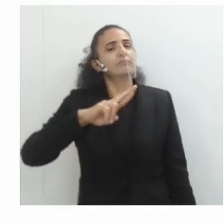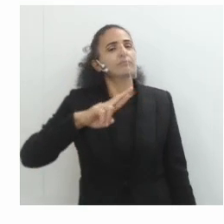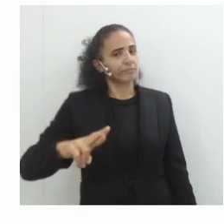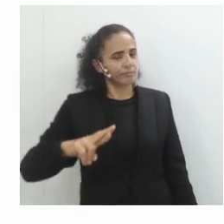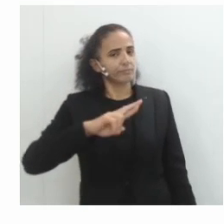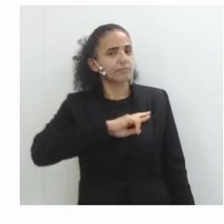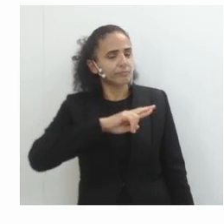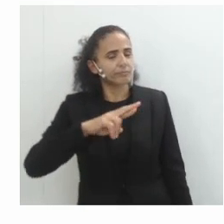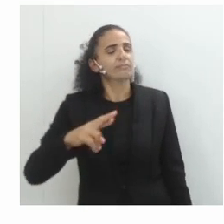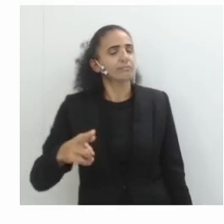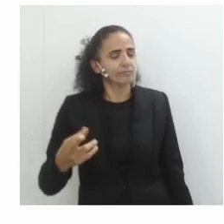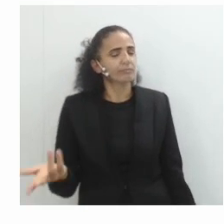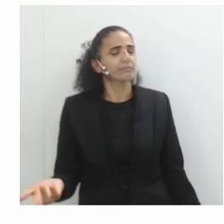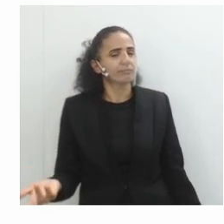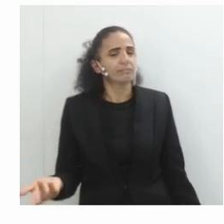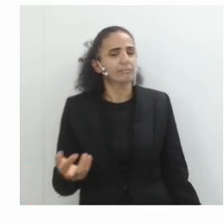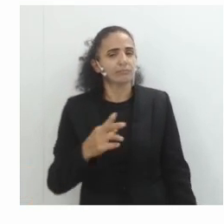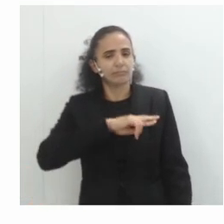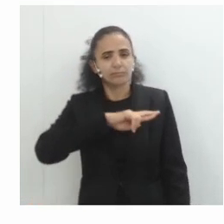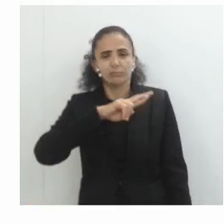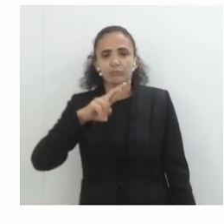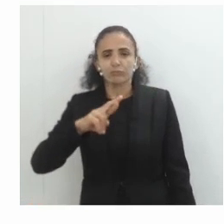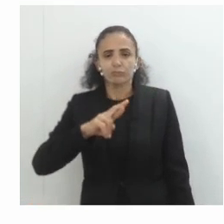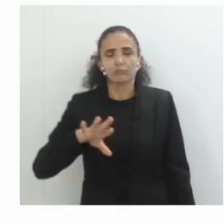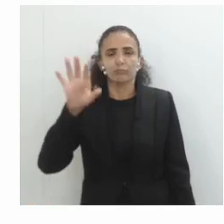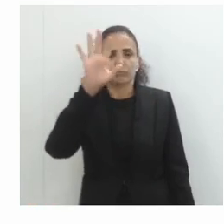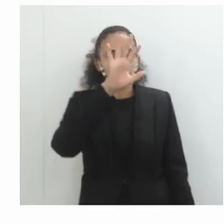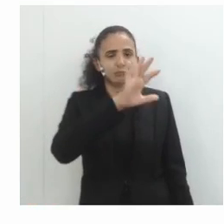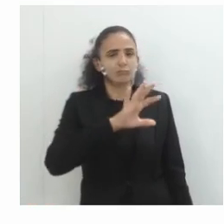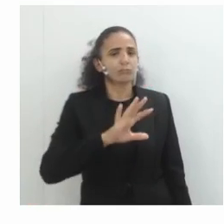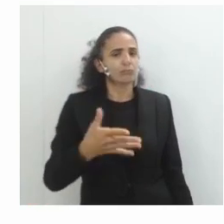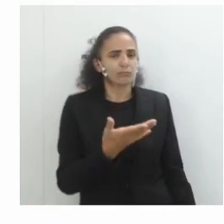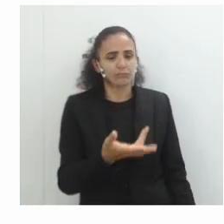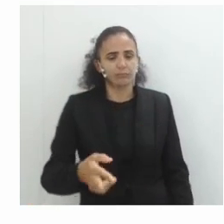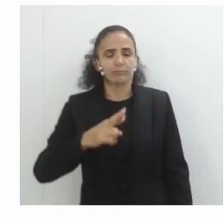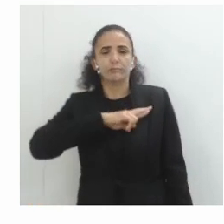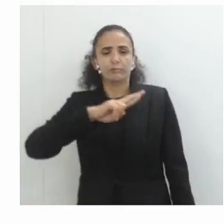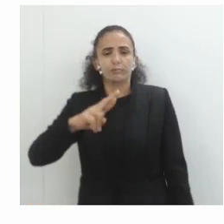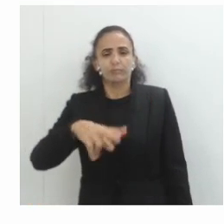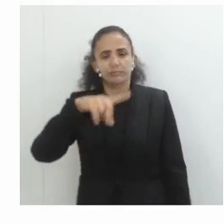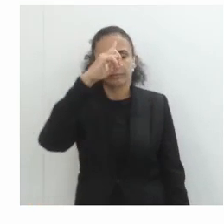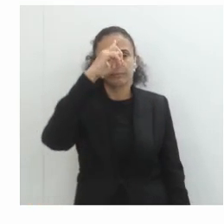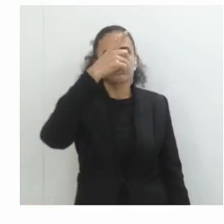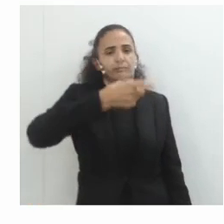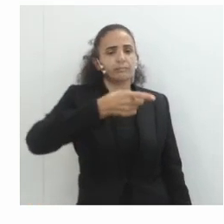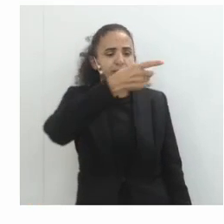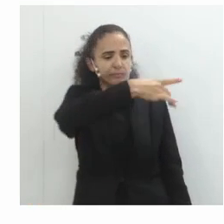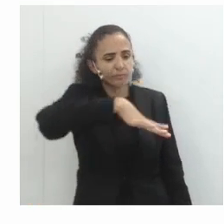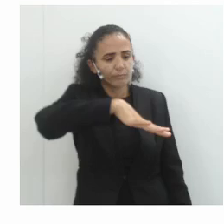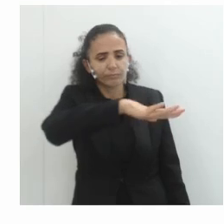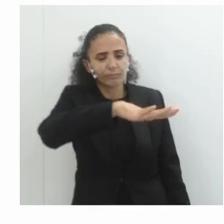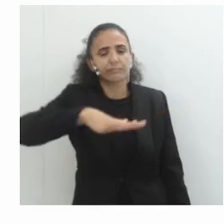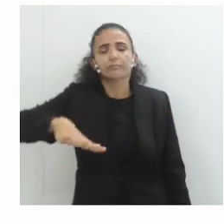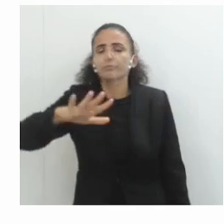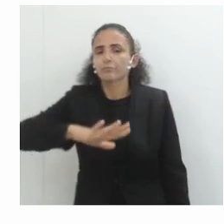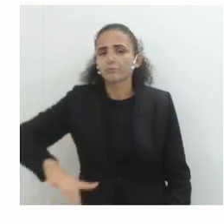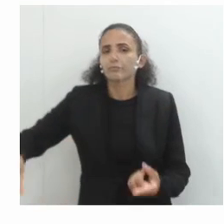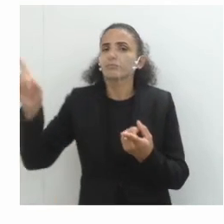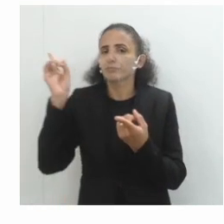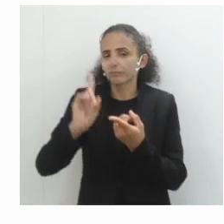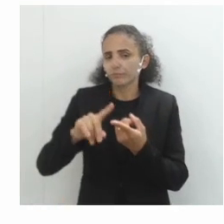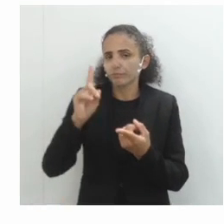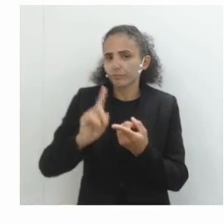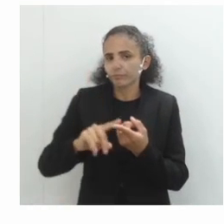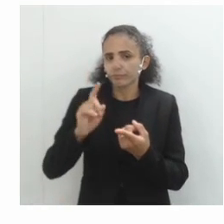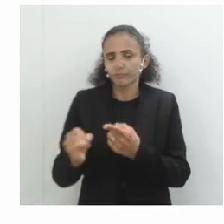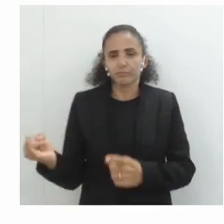Religiosas, as disputas religiosas pelo poder de uma religião, a dimensão de uma religião, também são um fator